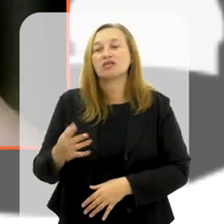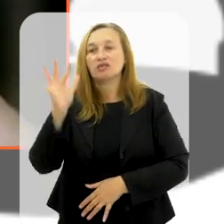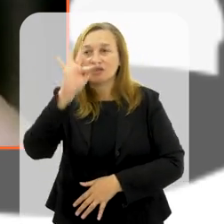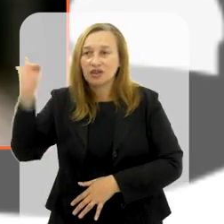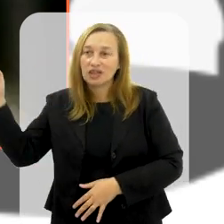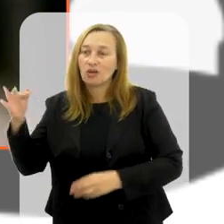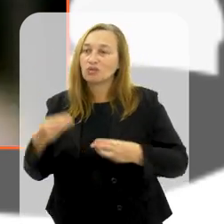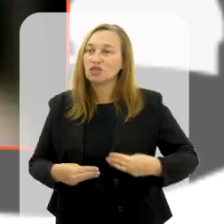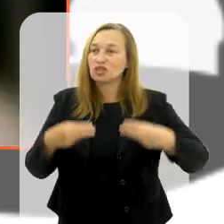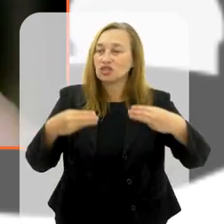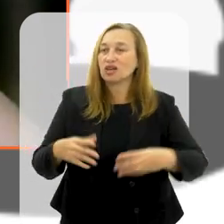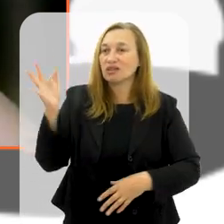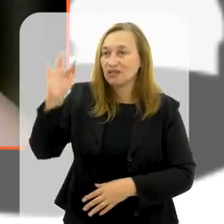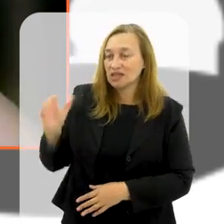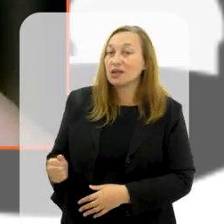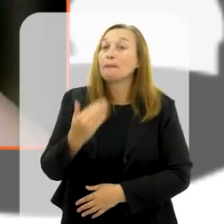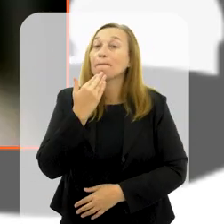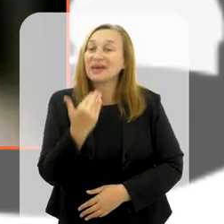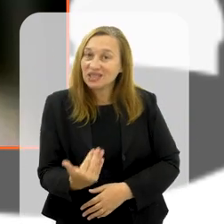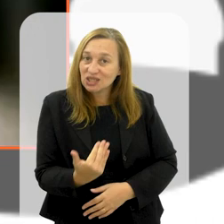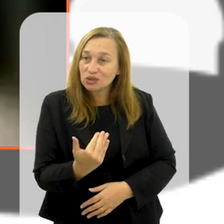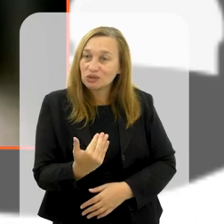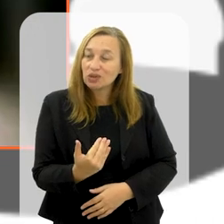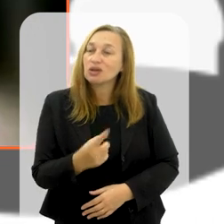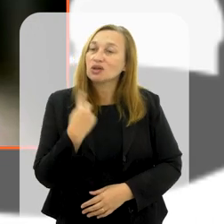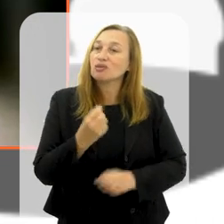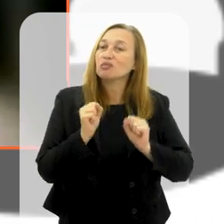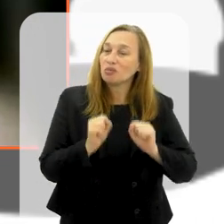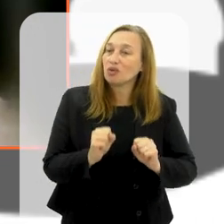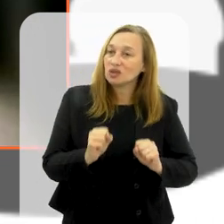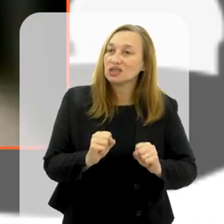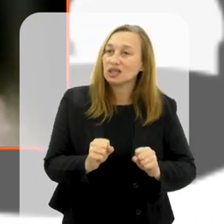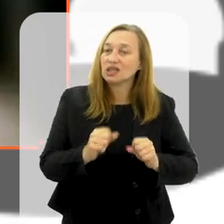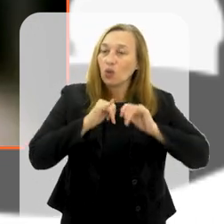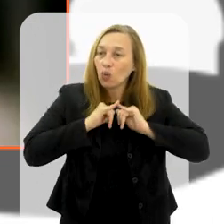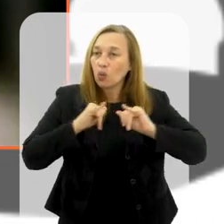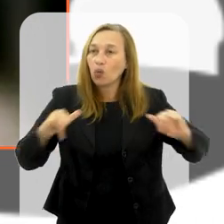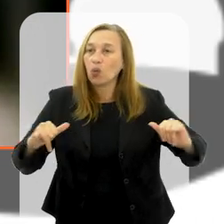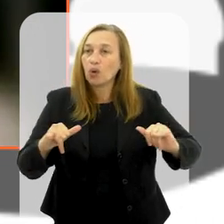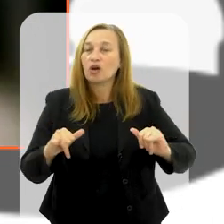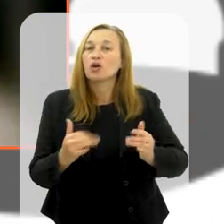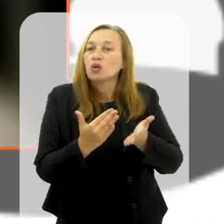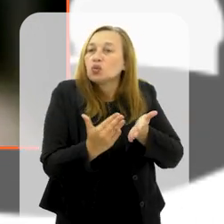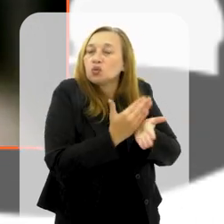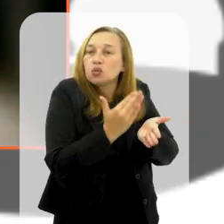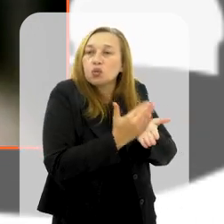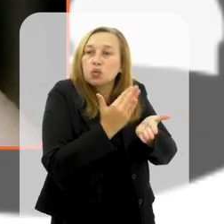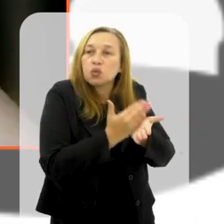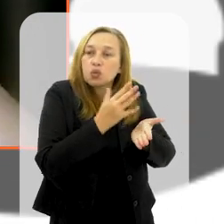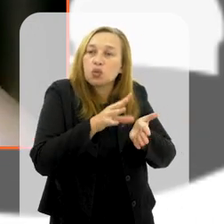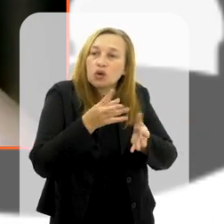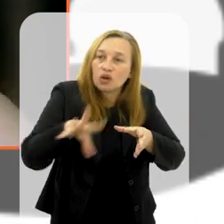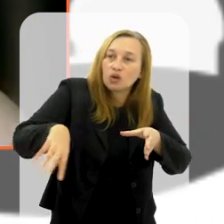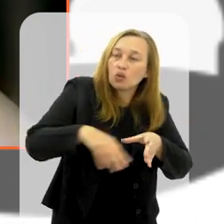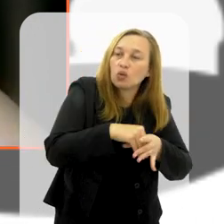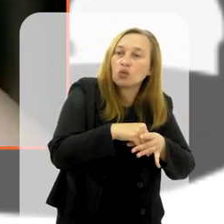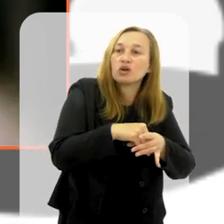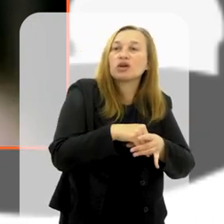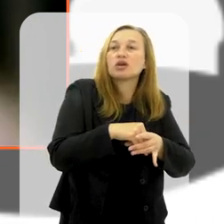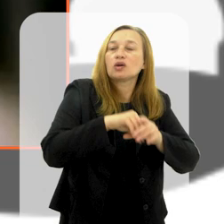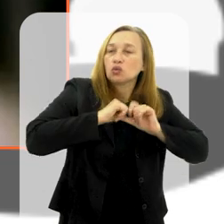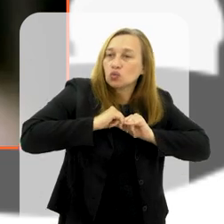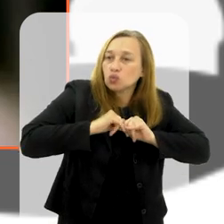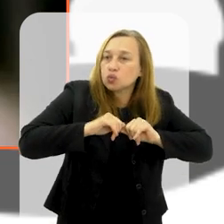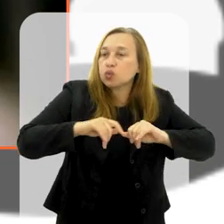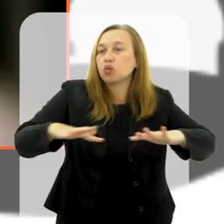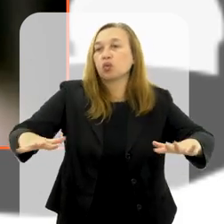e o Ministério da Fazenda pediu, né, para que pudesse, então, noticiar o caderno e incorporar também o